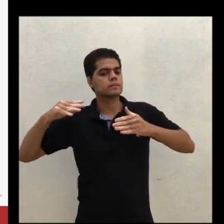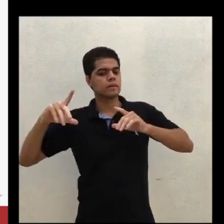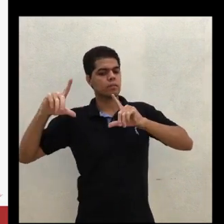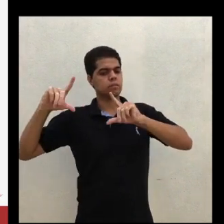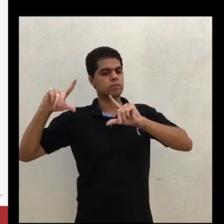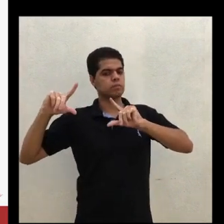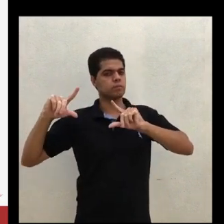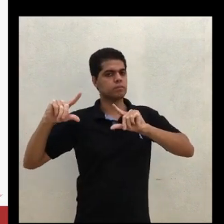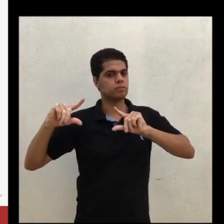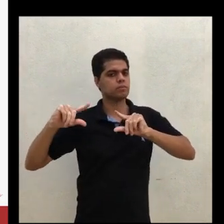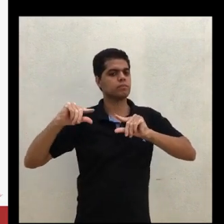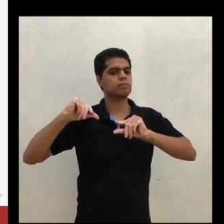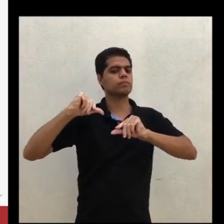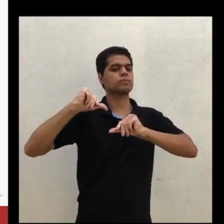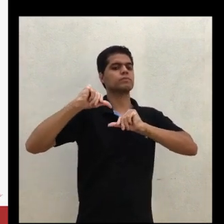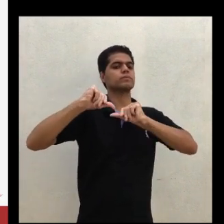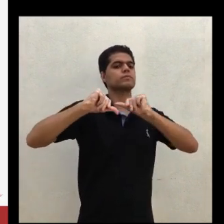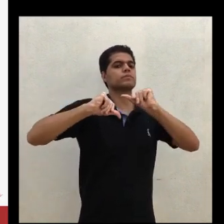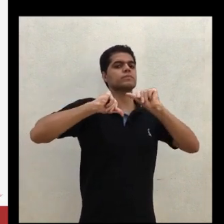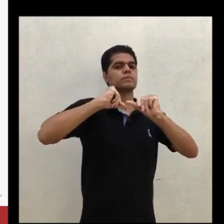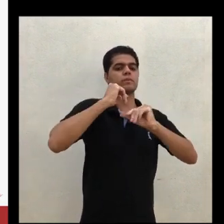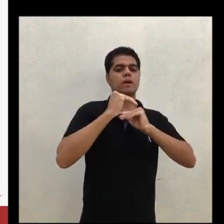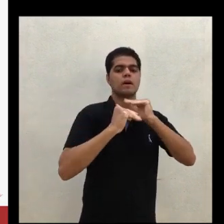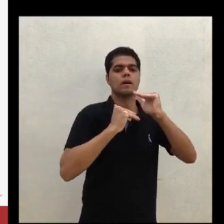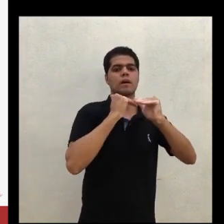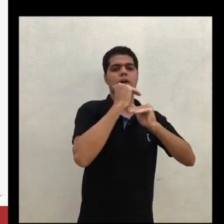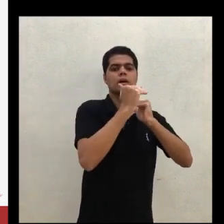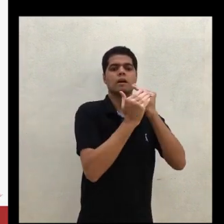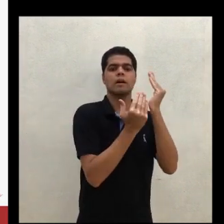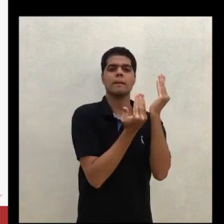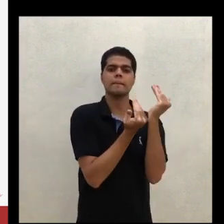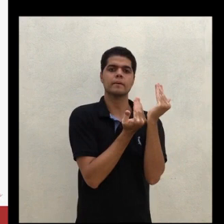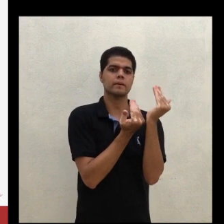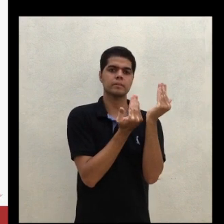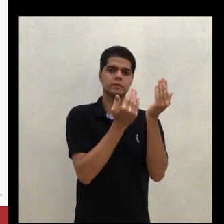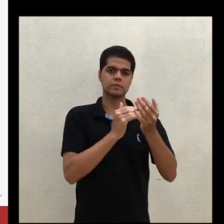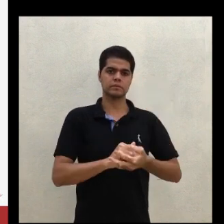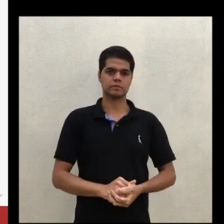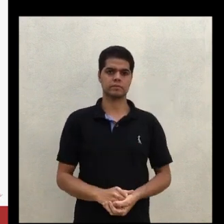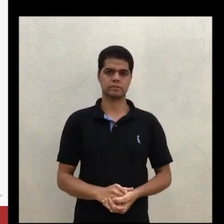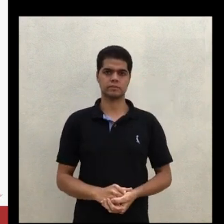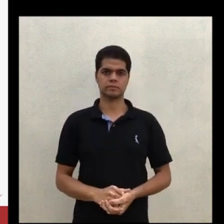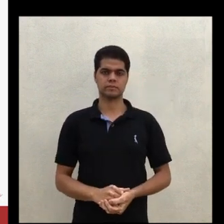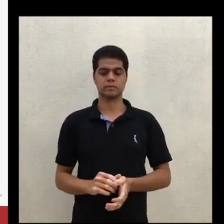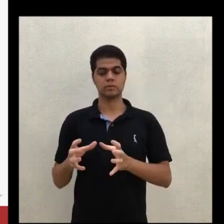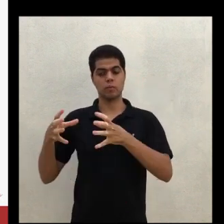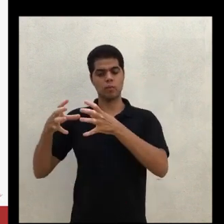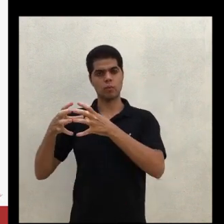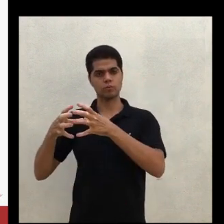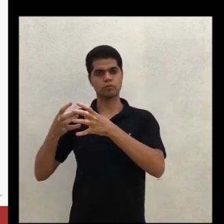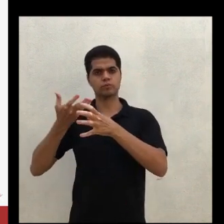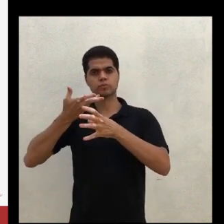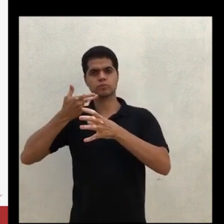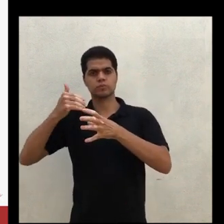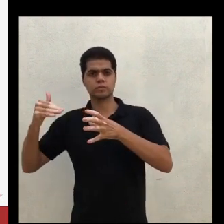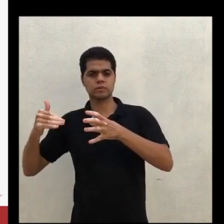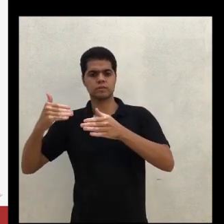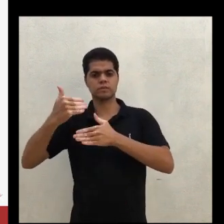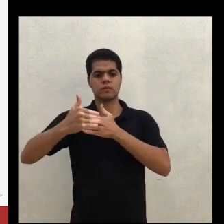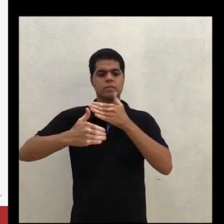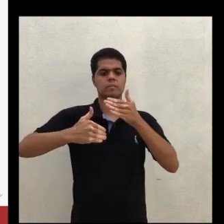vai saindo gradativamente desse conjunto e passando gradativamente para esse outro conjunto, que é o conjunto de